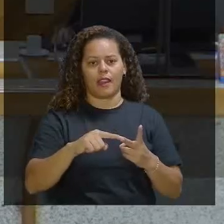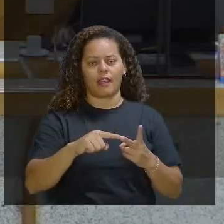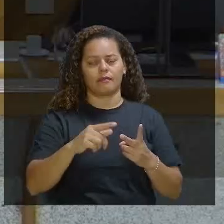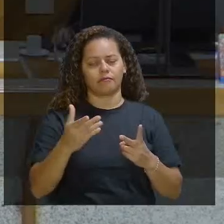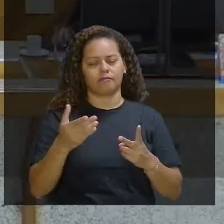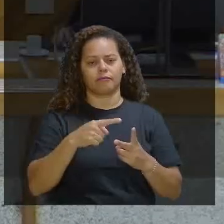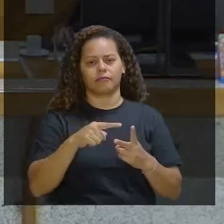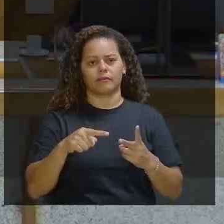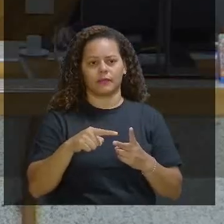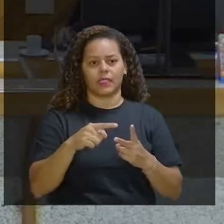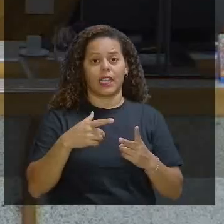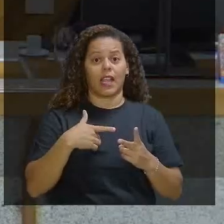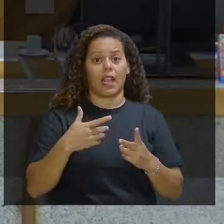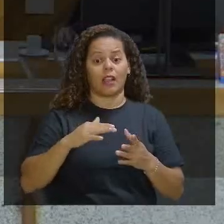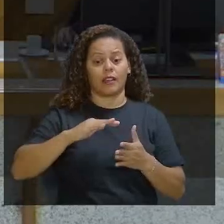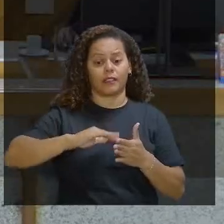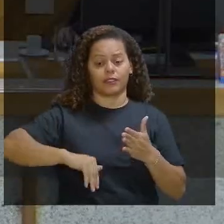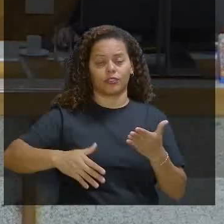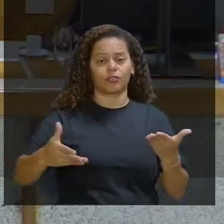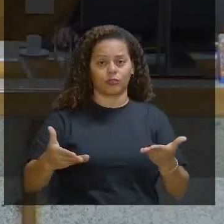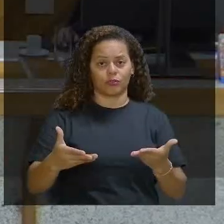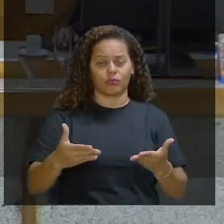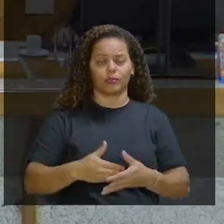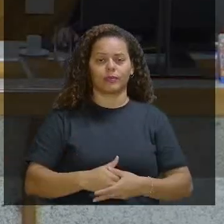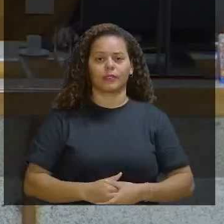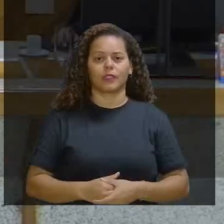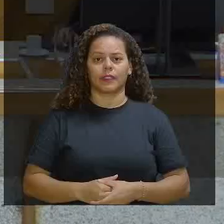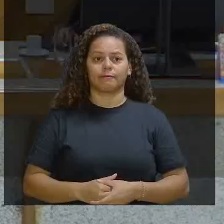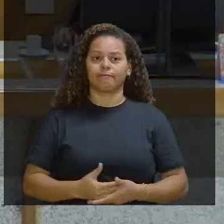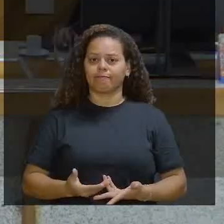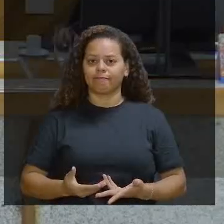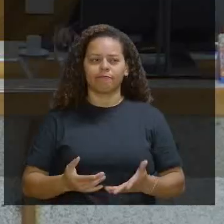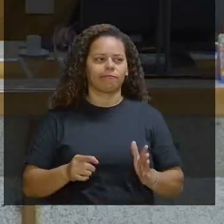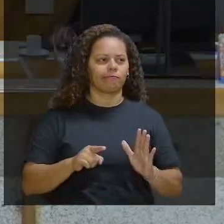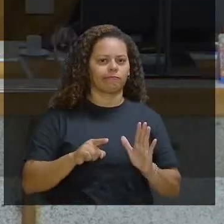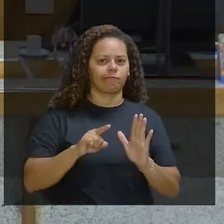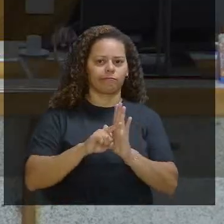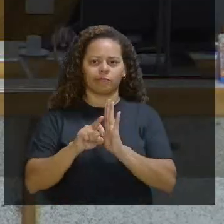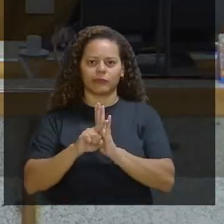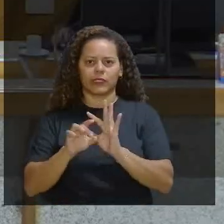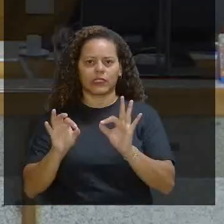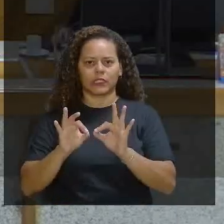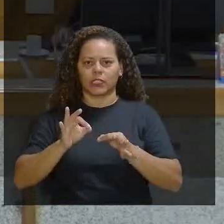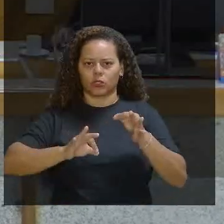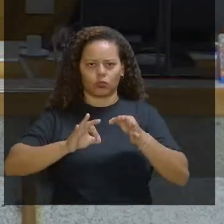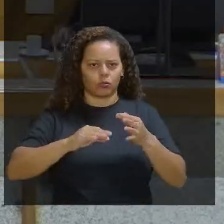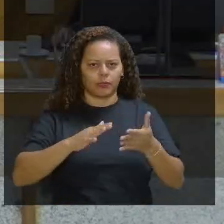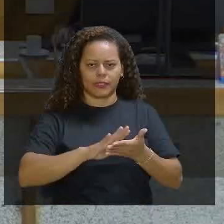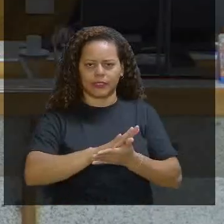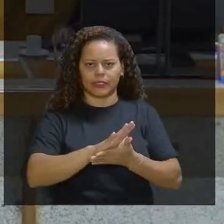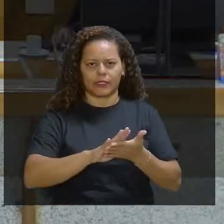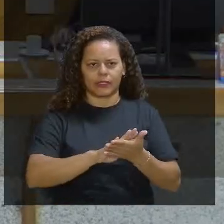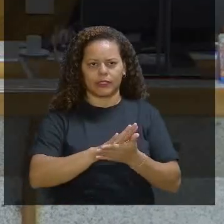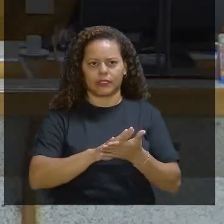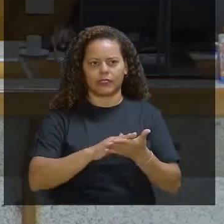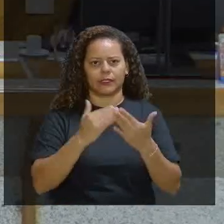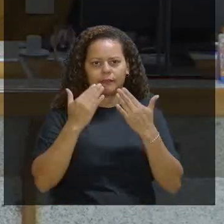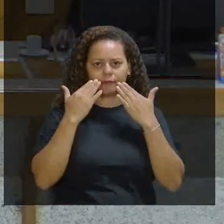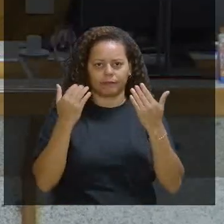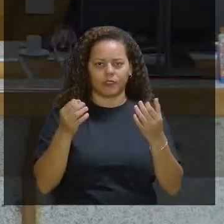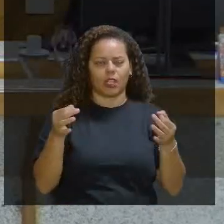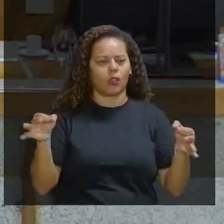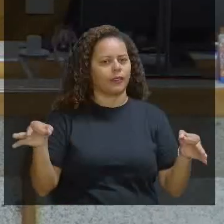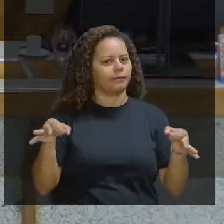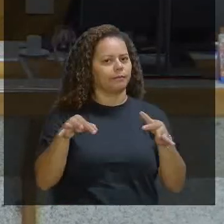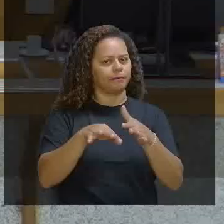Brito. Então, está retirado de pauta, não há nada mais para ser julgado nessa sessão judicial.